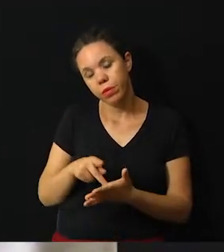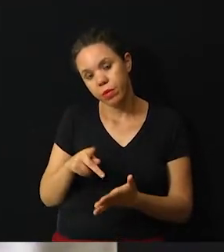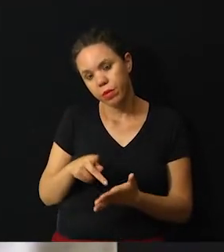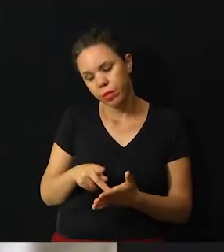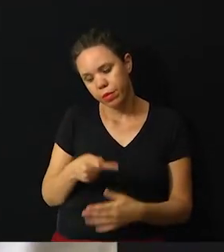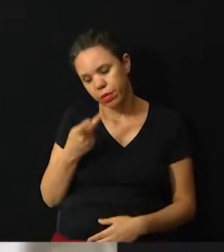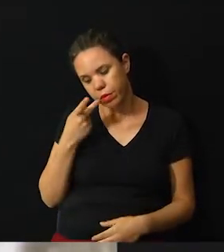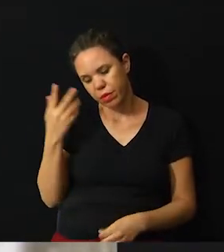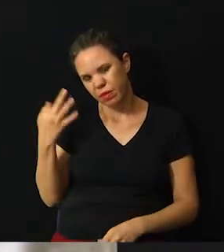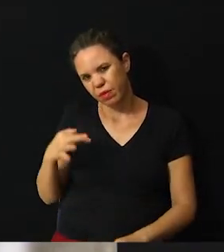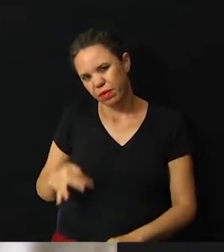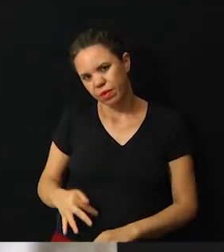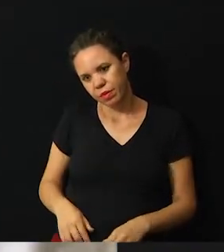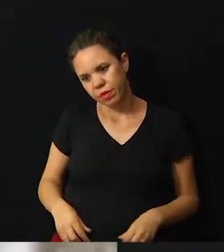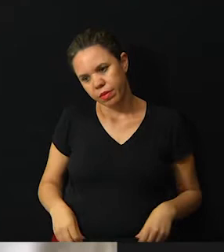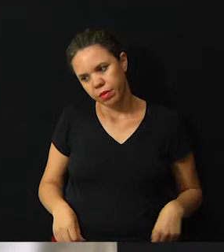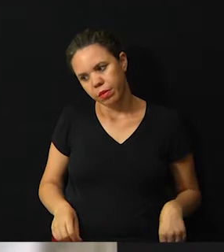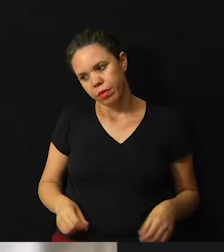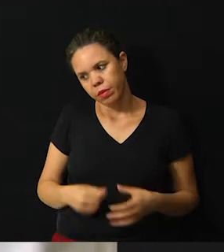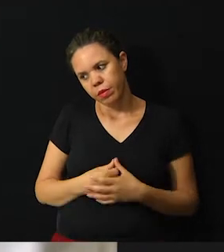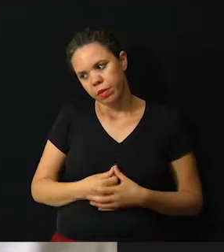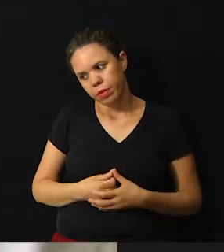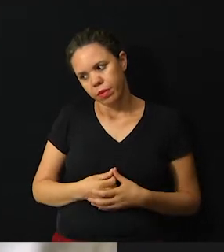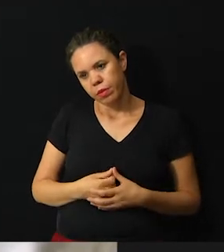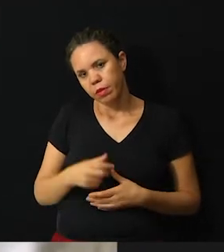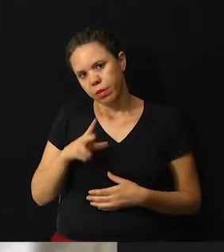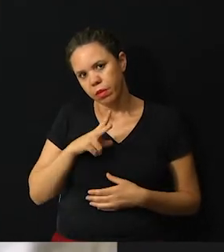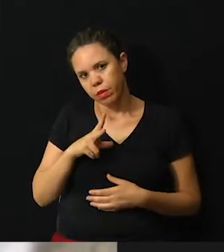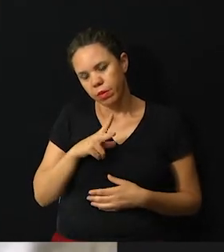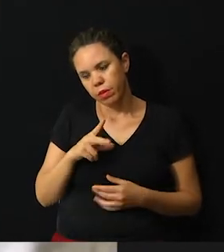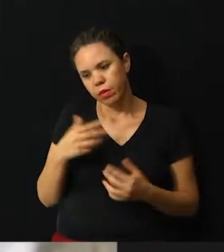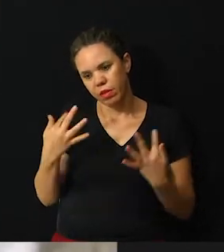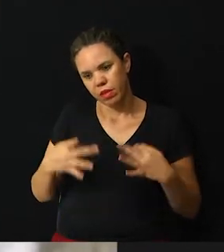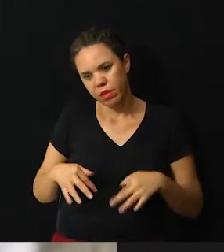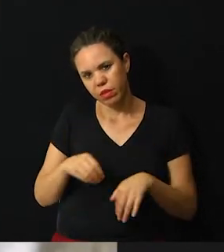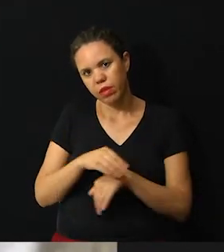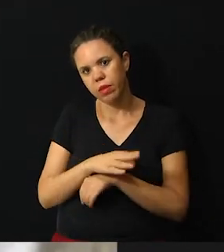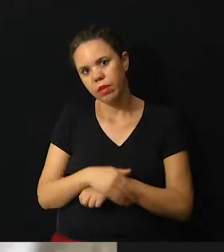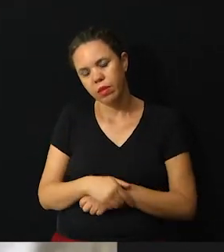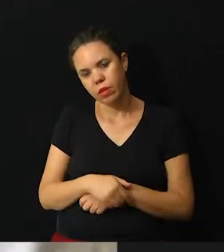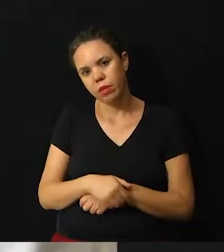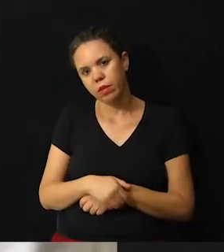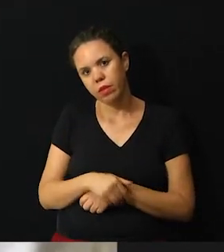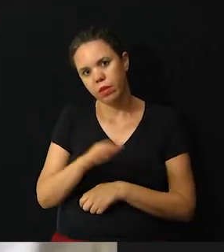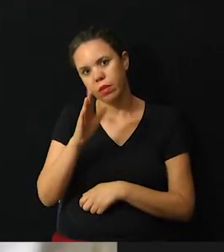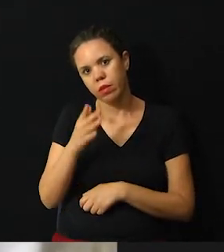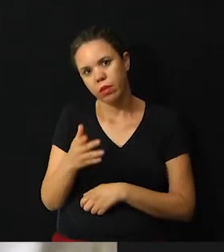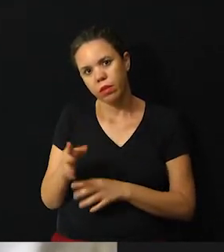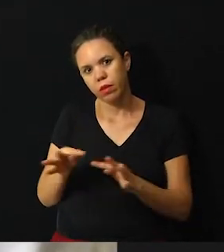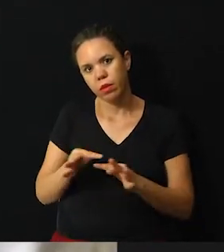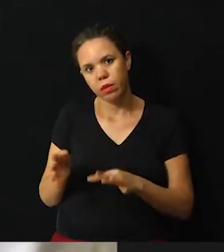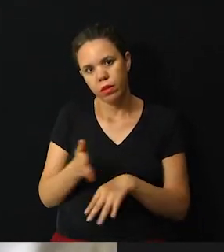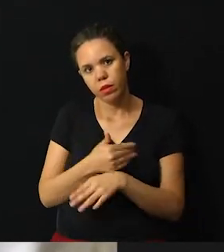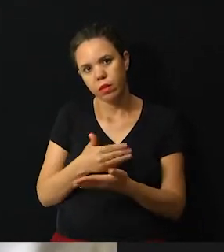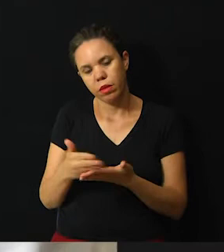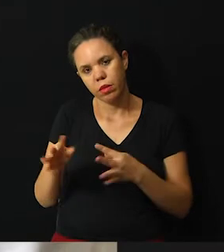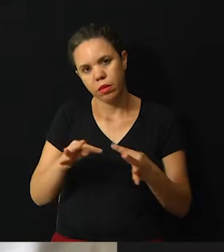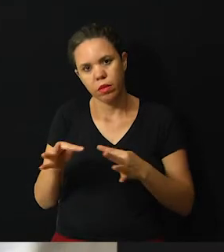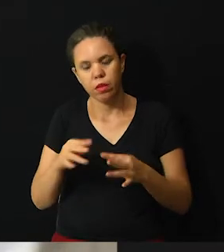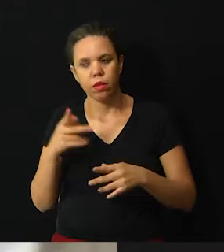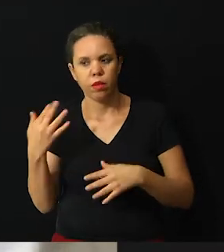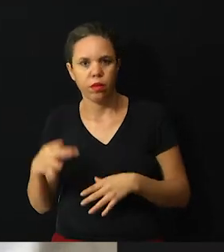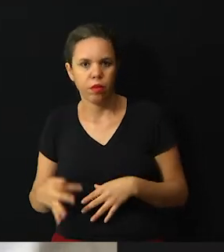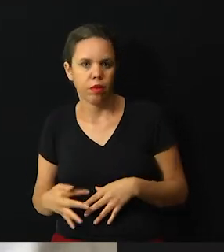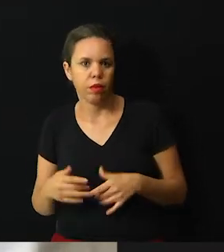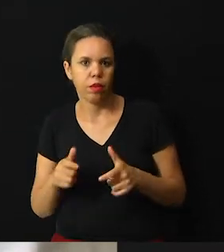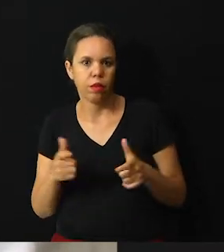principalmente quando você fala em relação à dor, né? Então, eu particularmente, eu faço muita dor, né? Então, se você, quanto mais precoce começar a tratar teu paciente